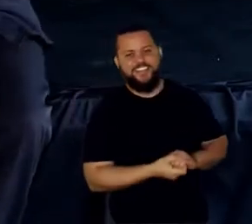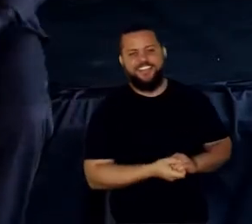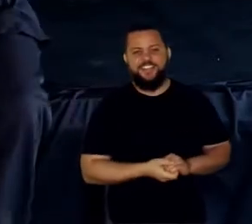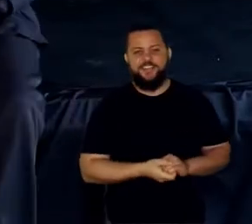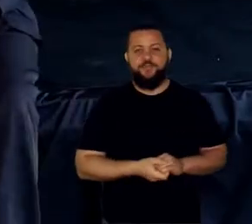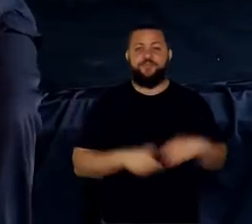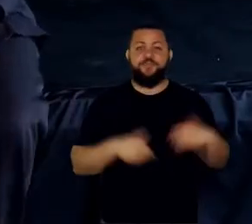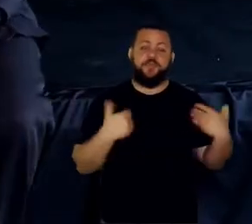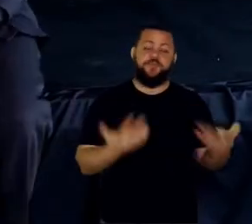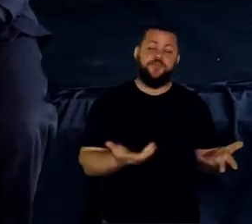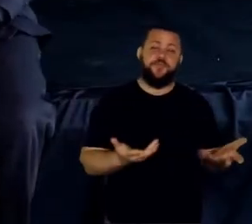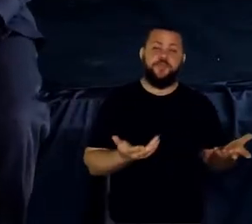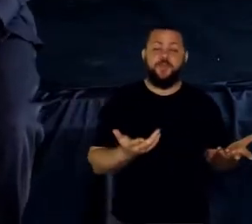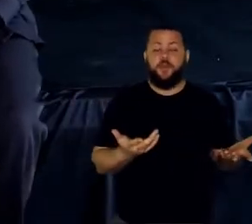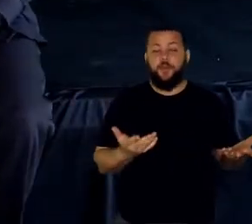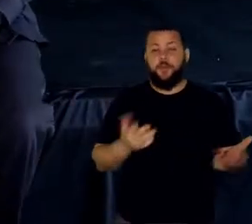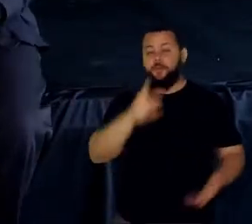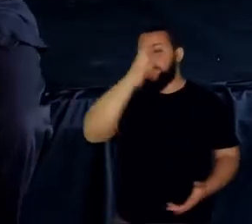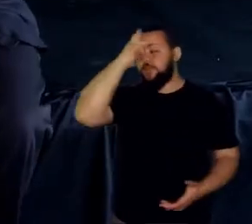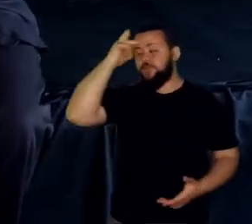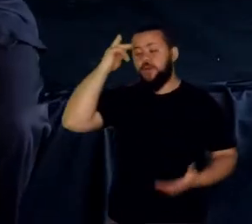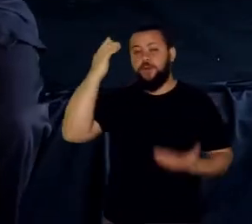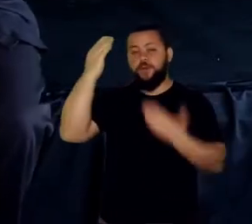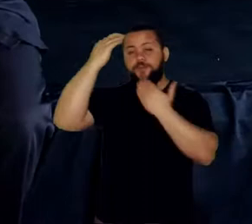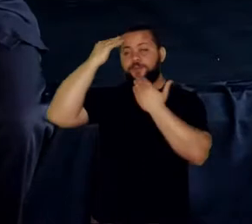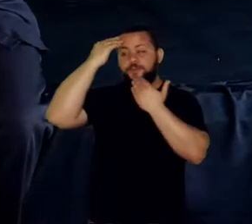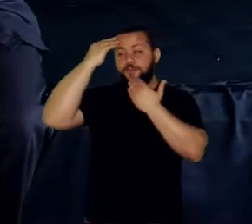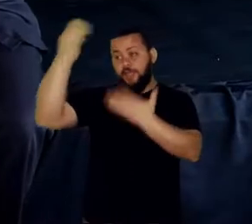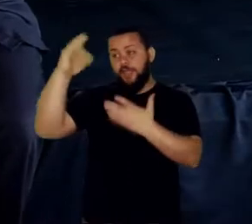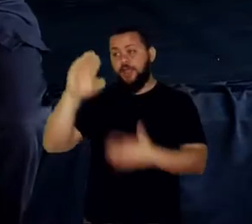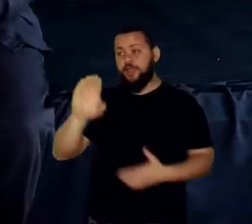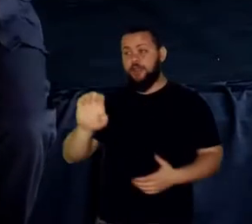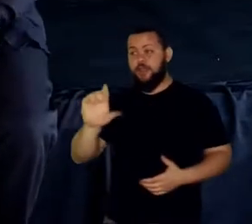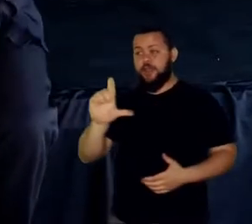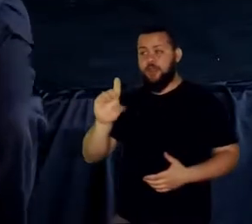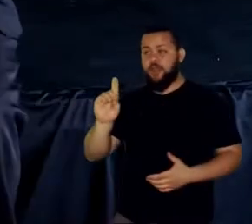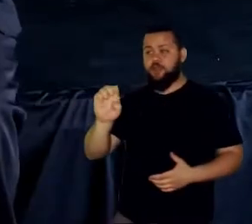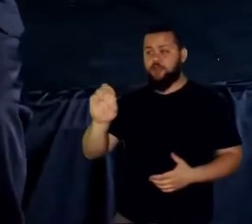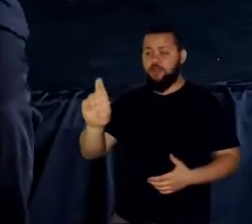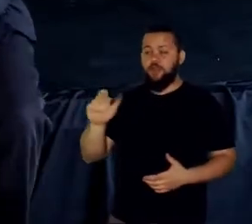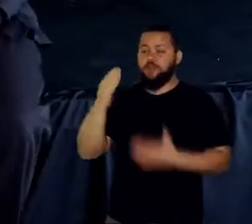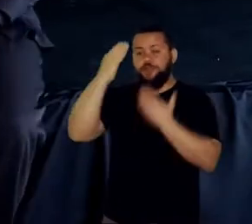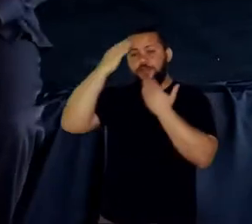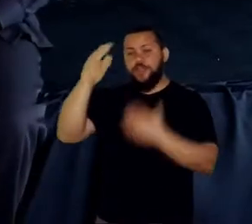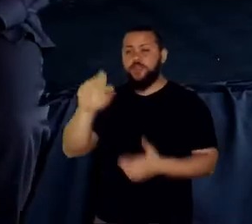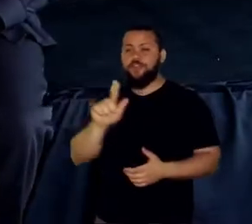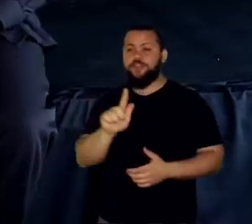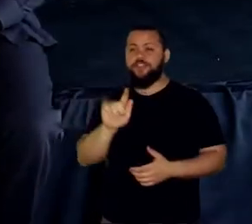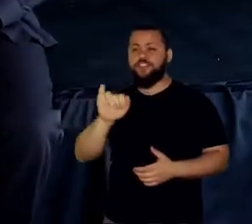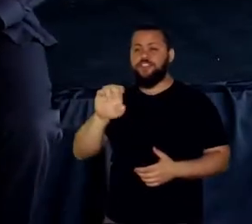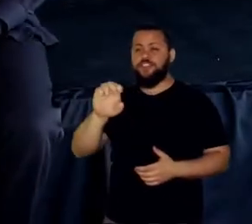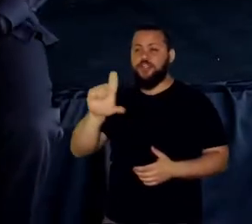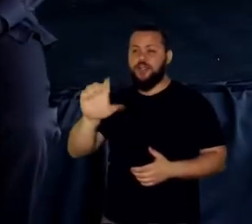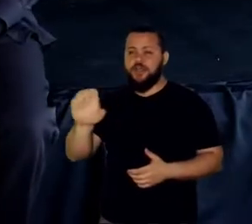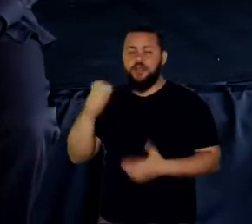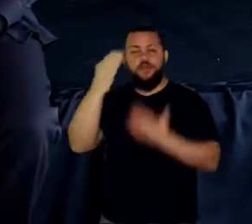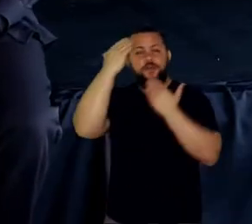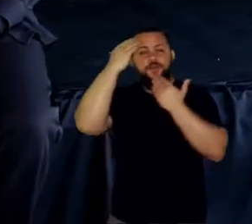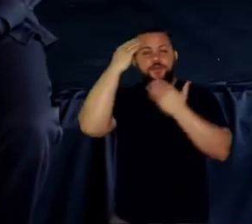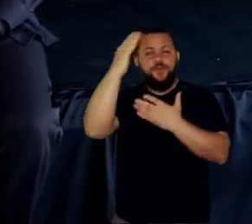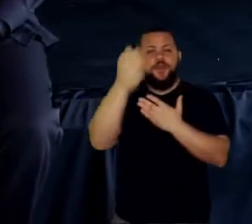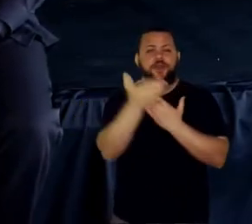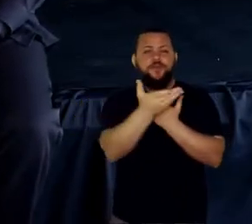Então, gente, obrigada, Helder. Obrigada, Gisele. Obrigada a vocês que estão